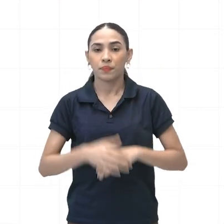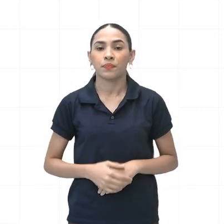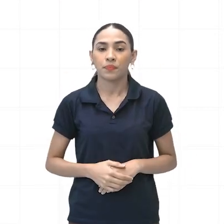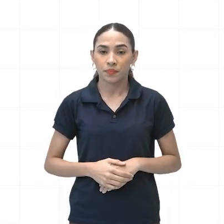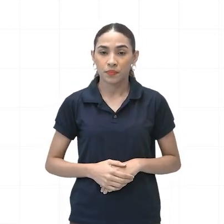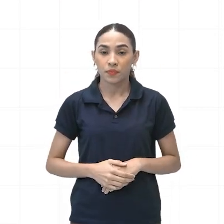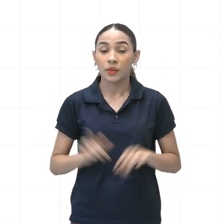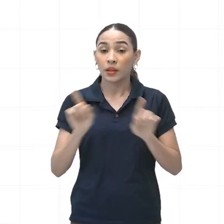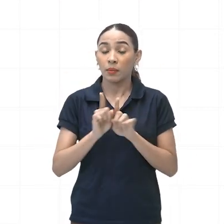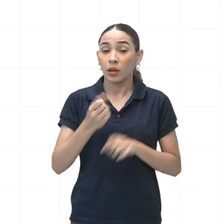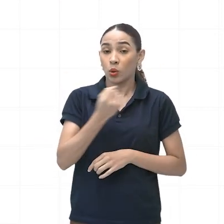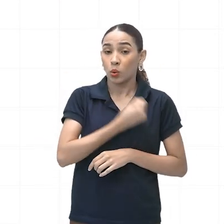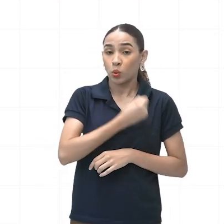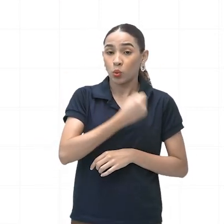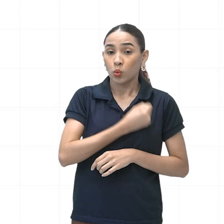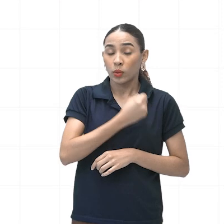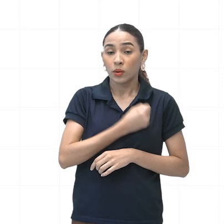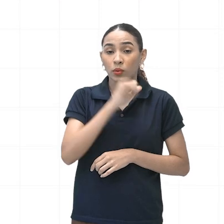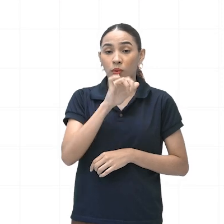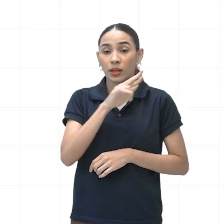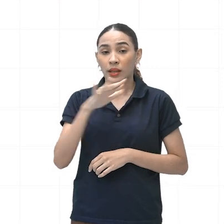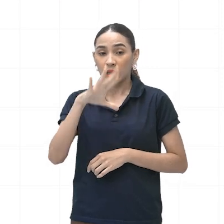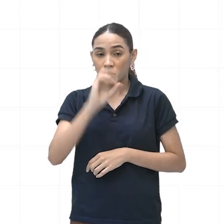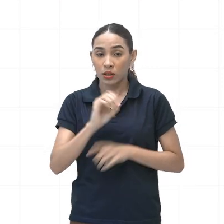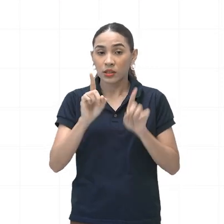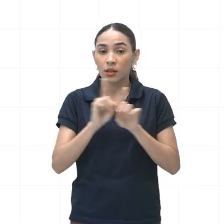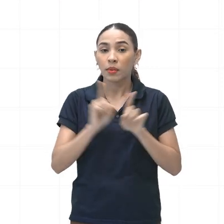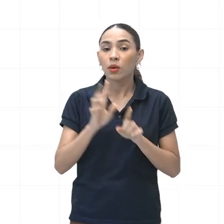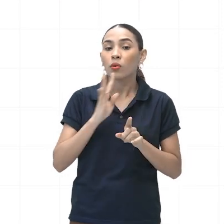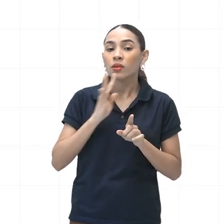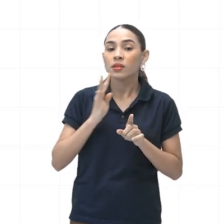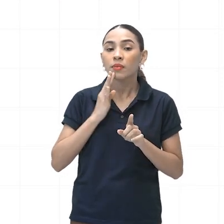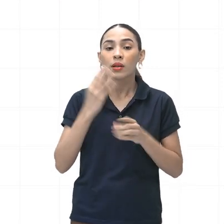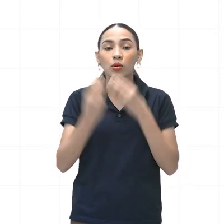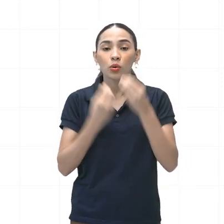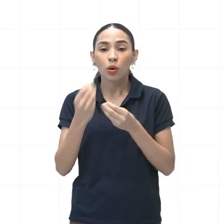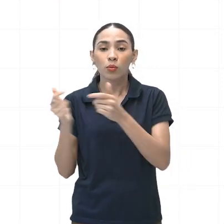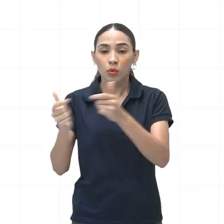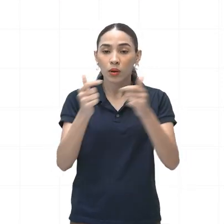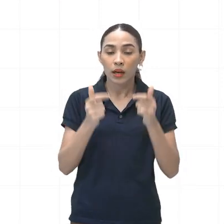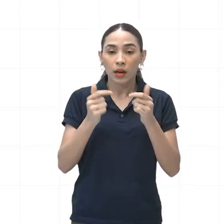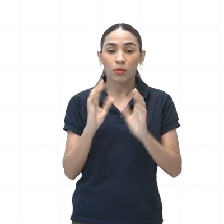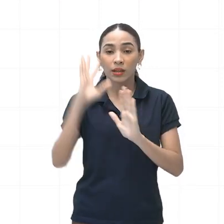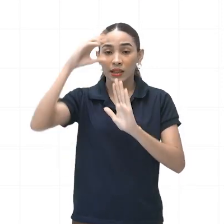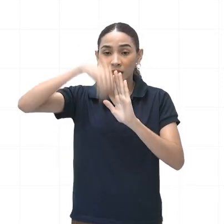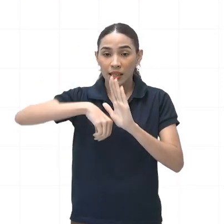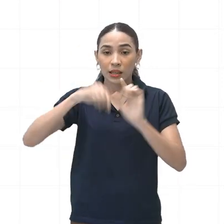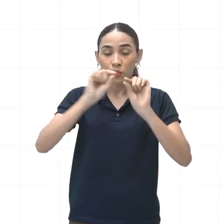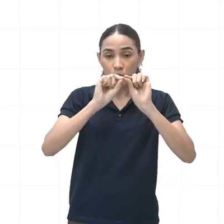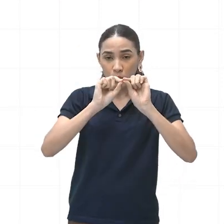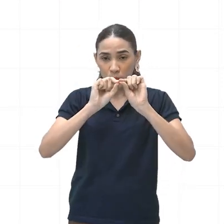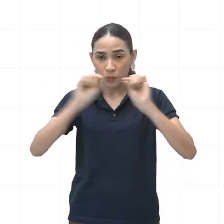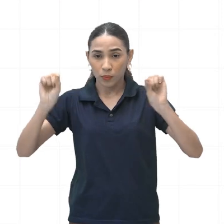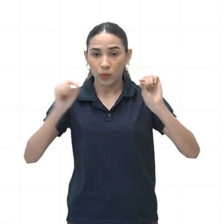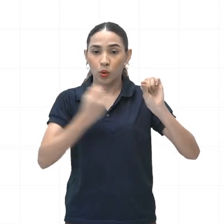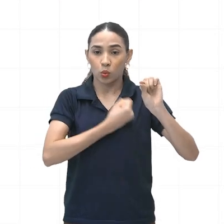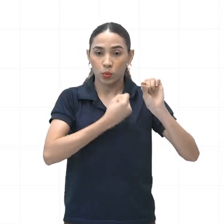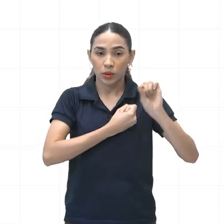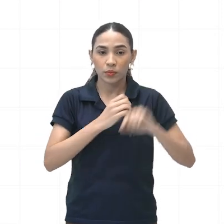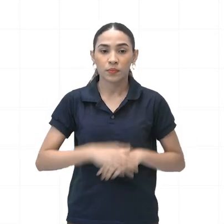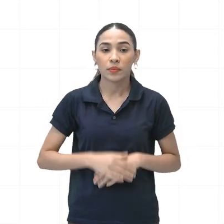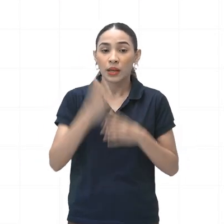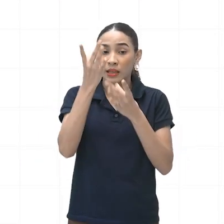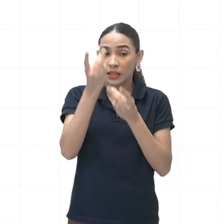reta, números irracionais, reconhecimento e localização de alguns na reta numérica. E o